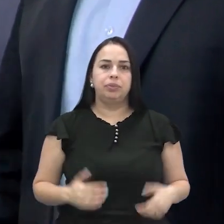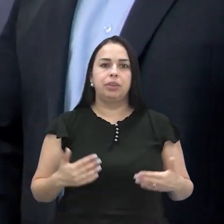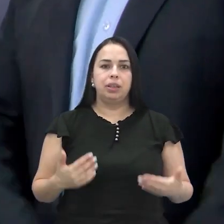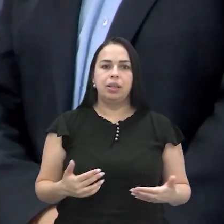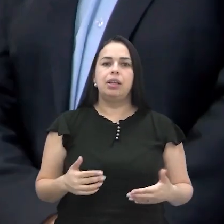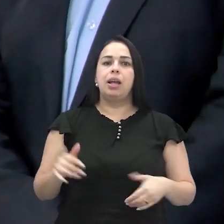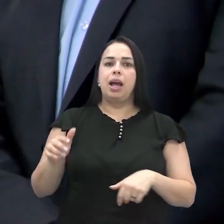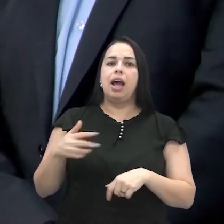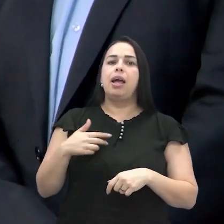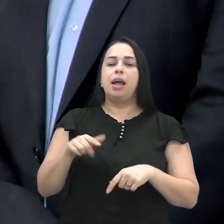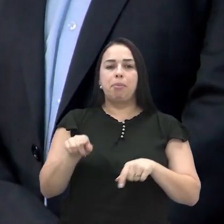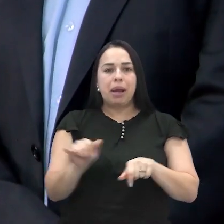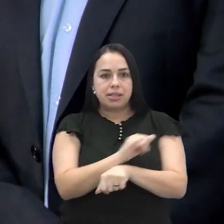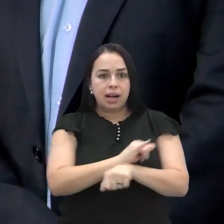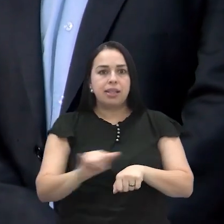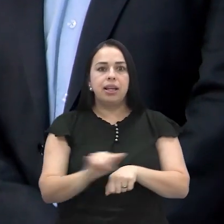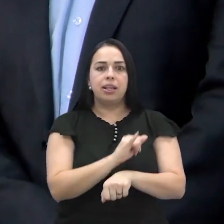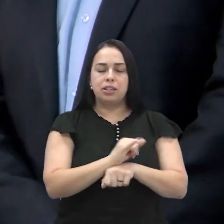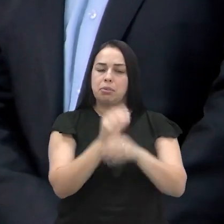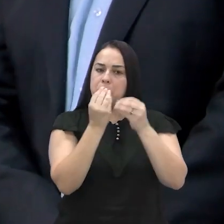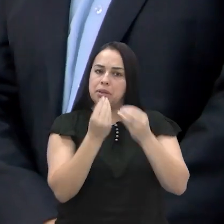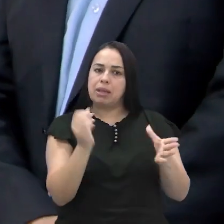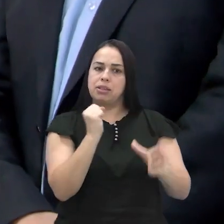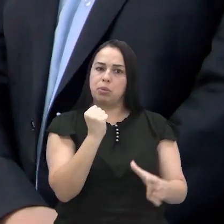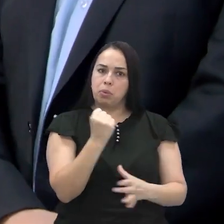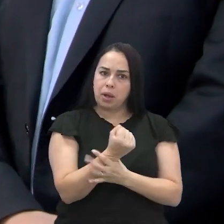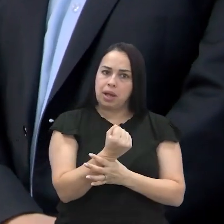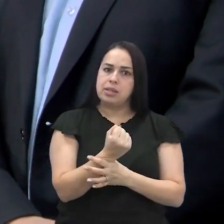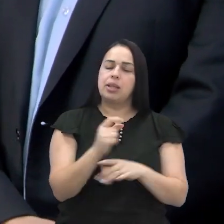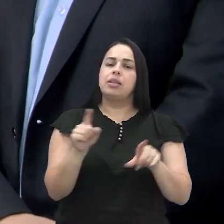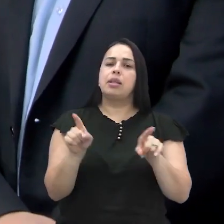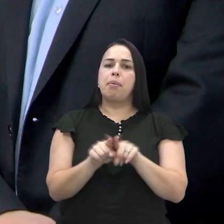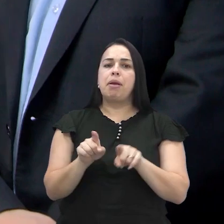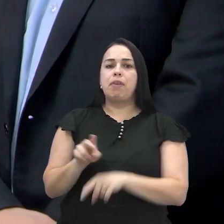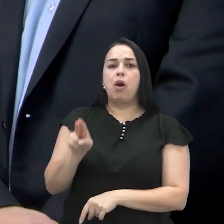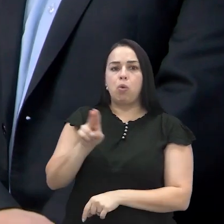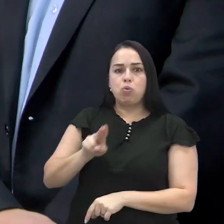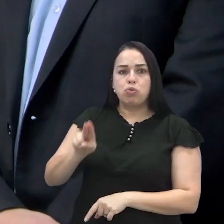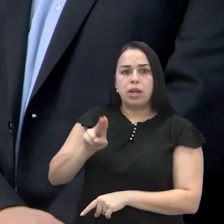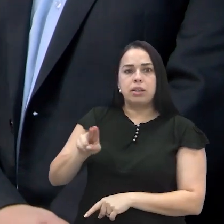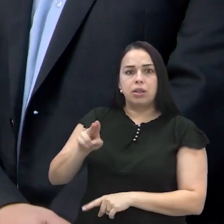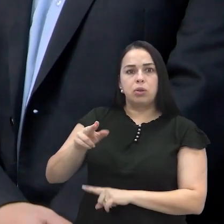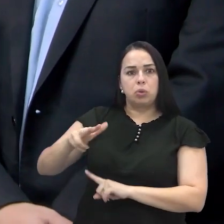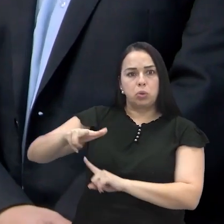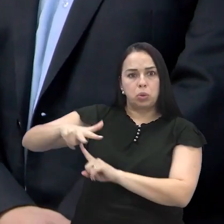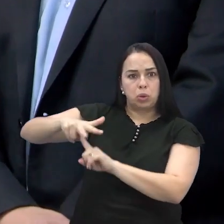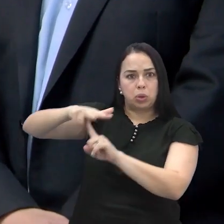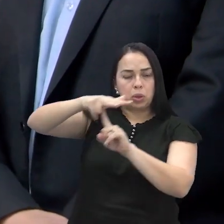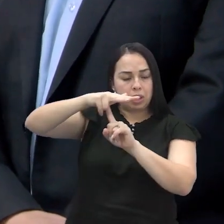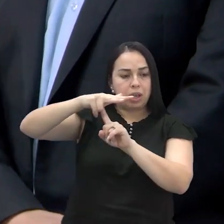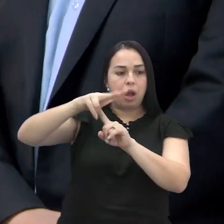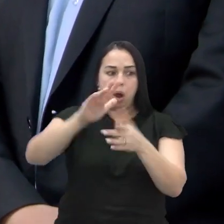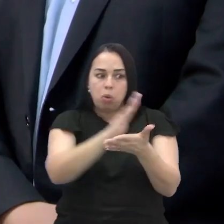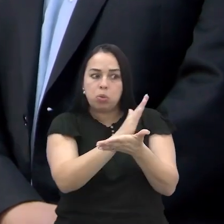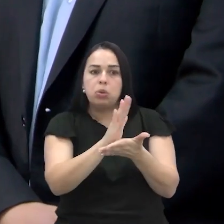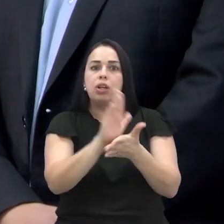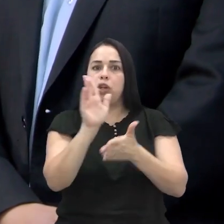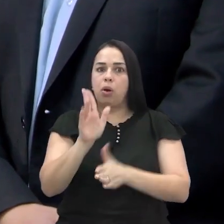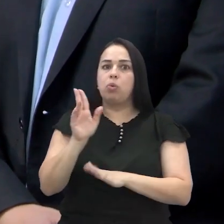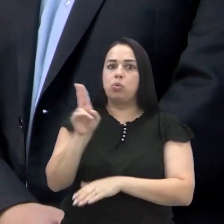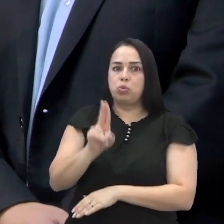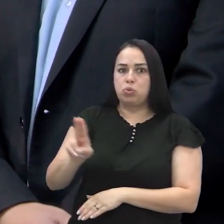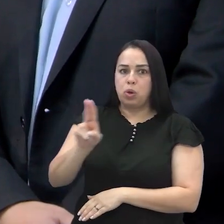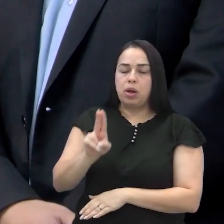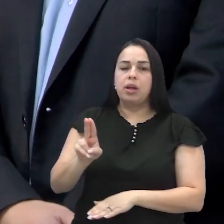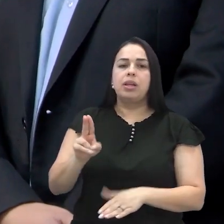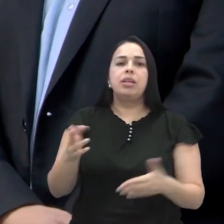papel, principalmente para a segurança pública, um sistema de inteligência, mas também vamos utilizar, já utilizamos hoje já em alguns pontos, mas agora